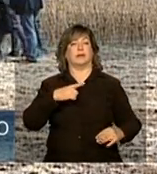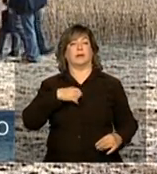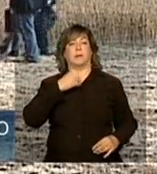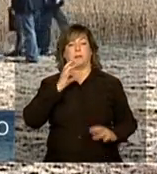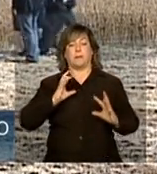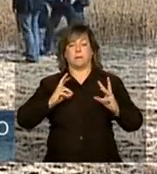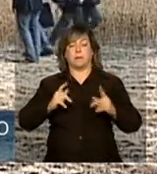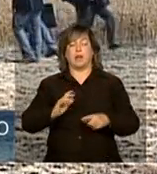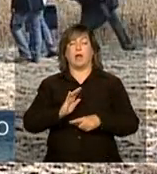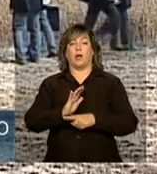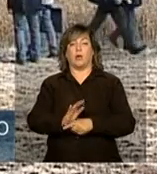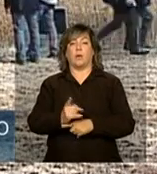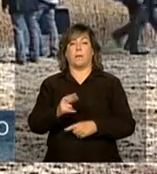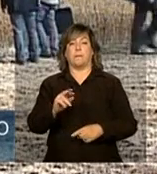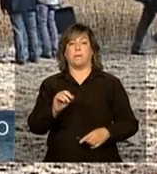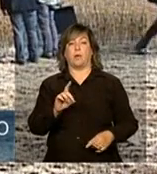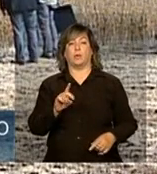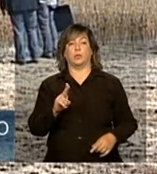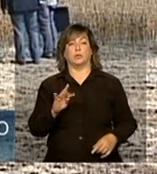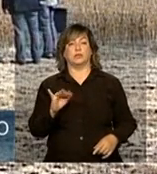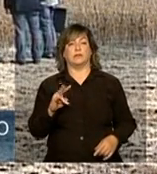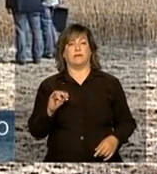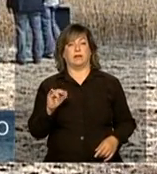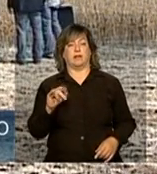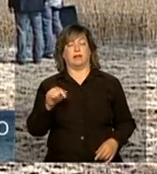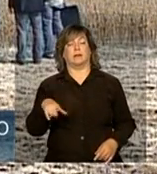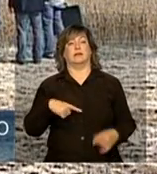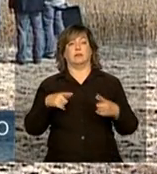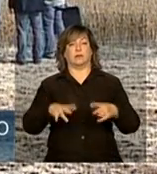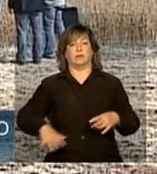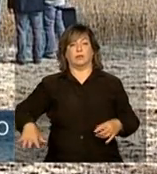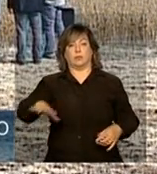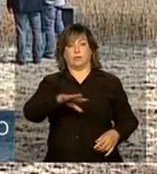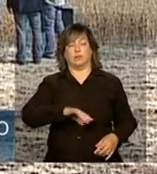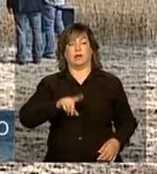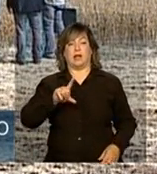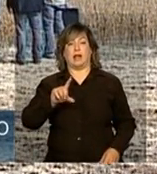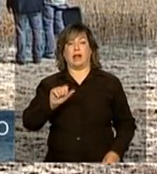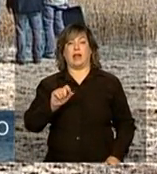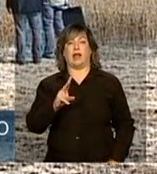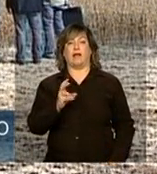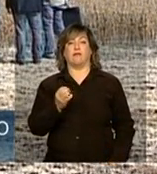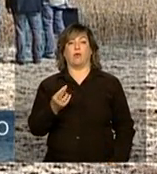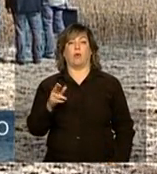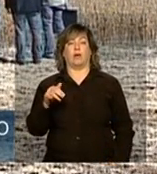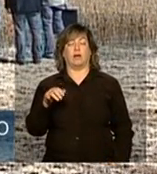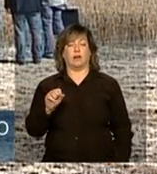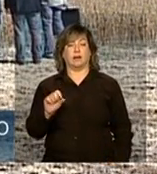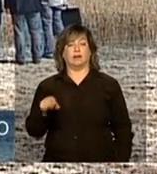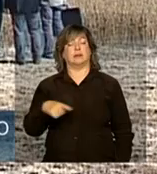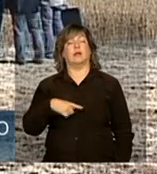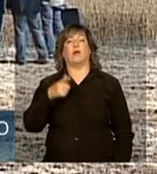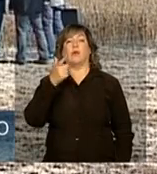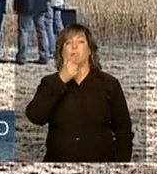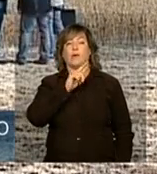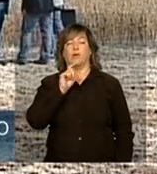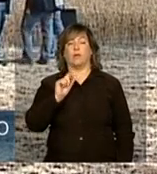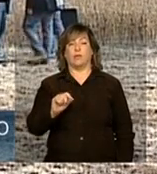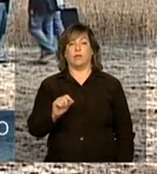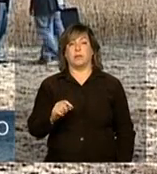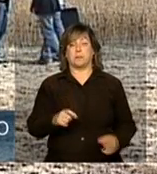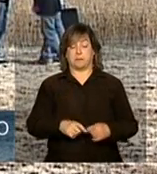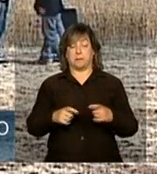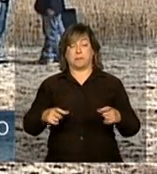a aí o crescimento da produtividade nas lavouras nas lavouras que estão então conseguindo render um